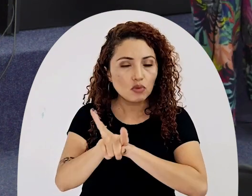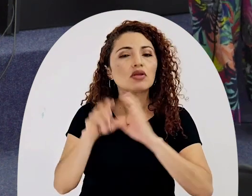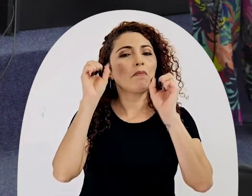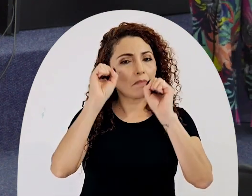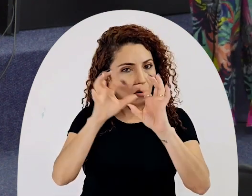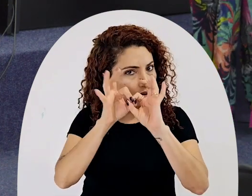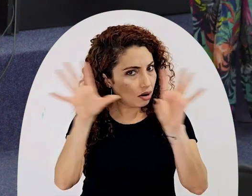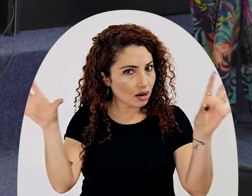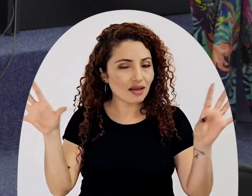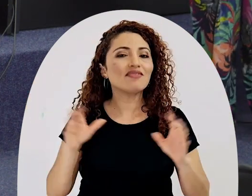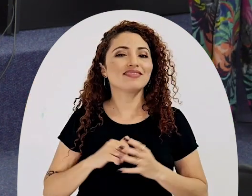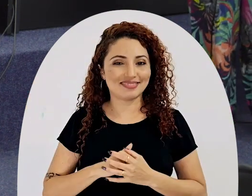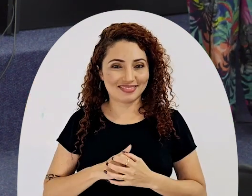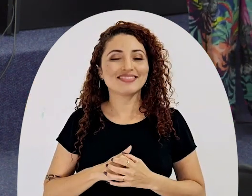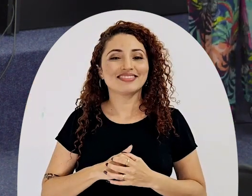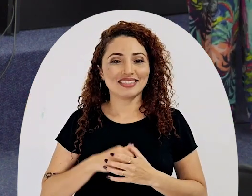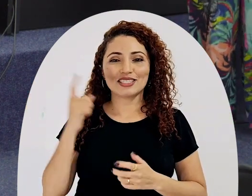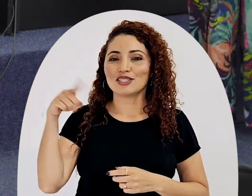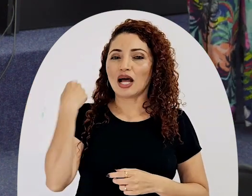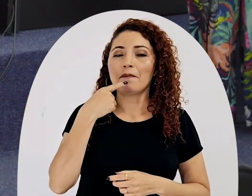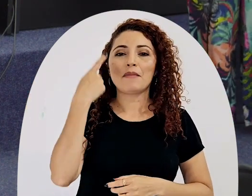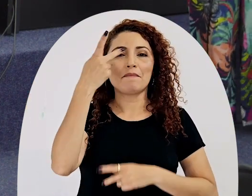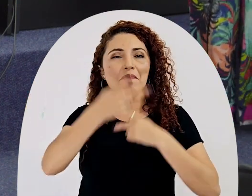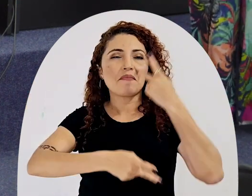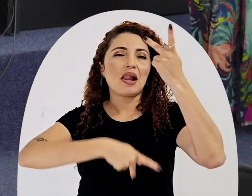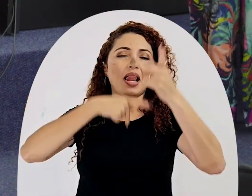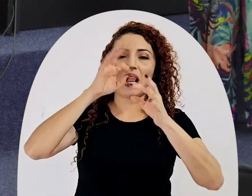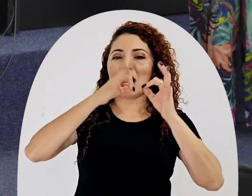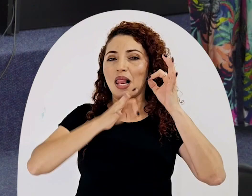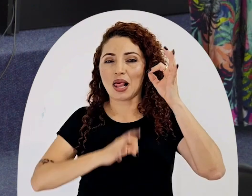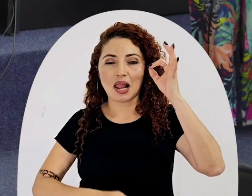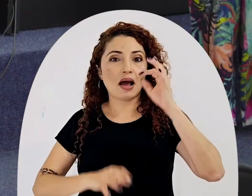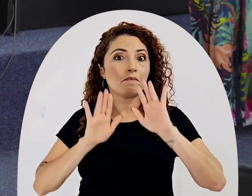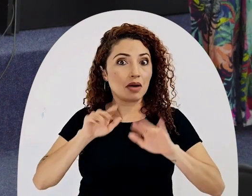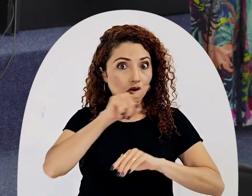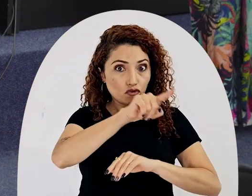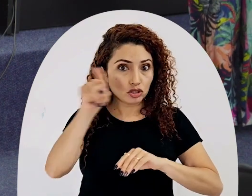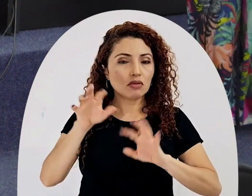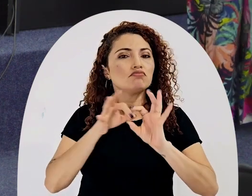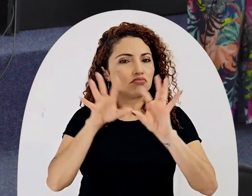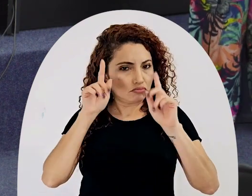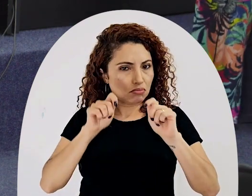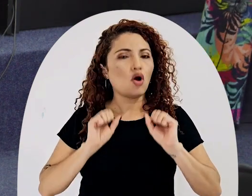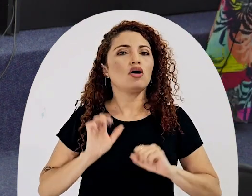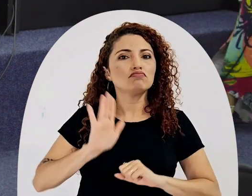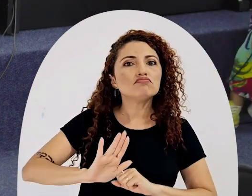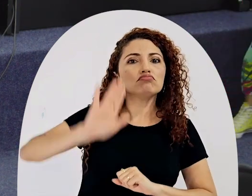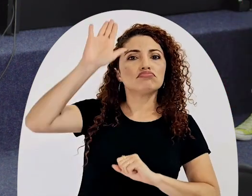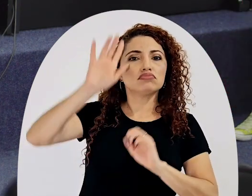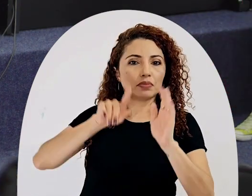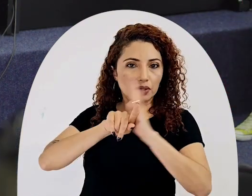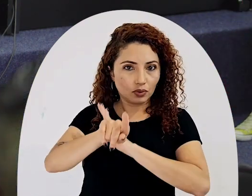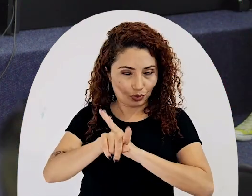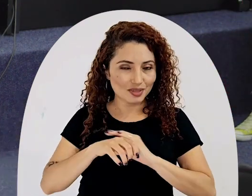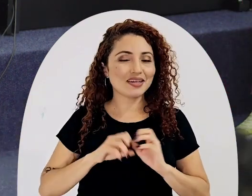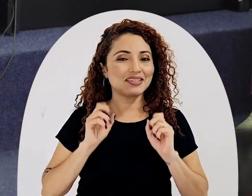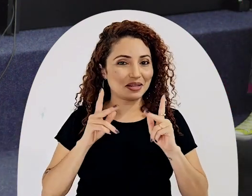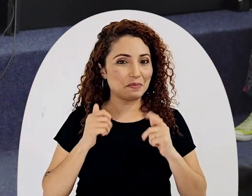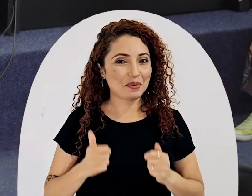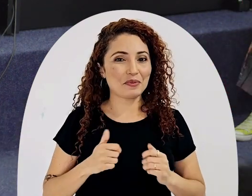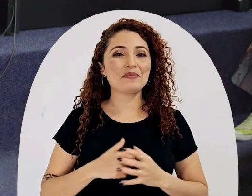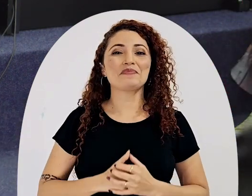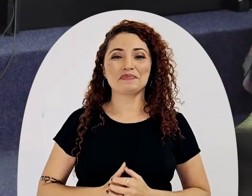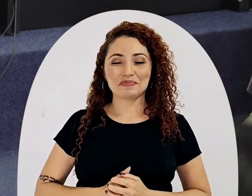fica super à vontade. A gente também está falando bastante aqui, mas vocês podem levantar a mão, perguntar. Fiquem super à vontade